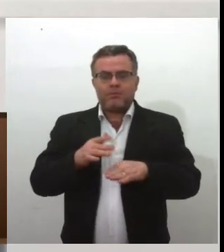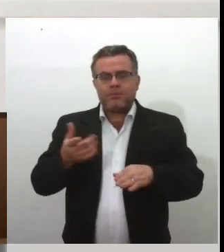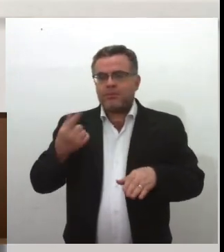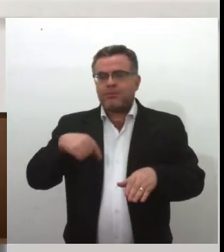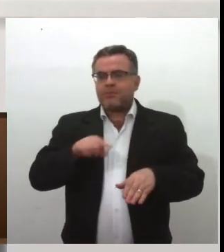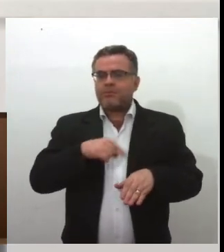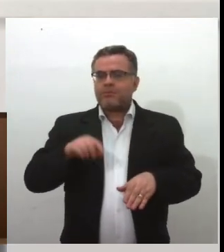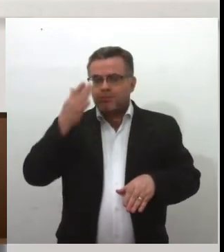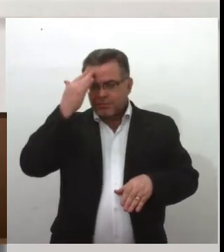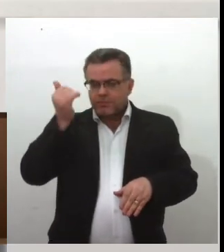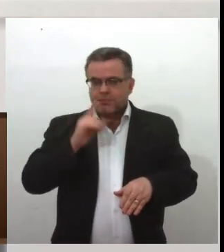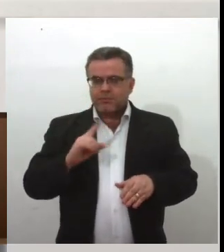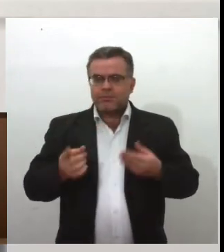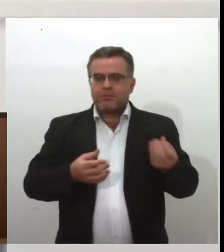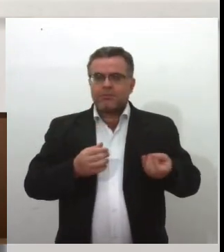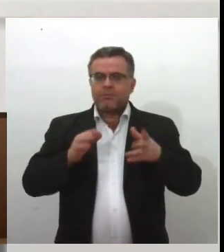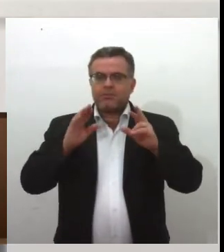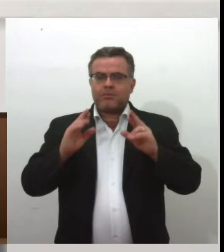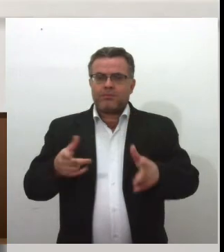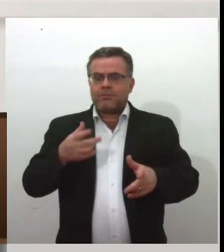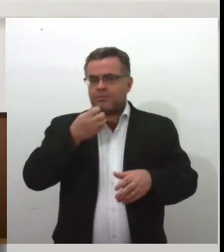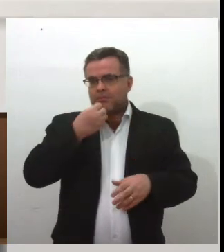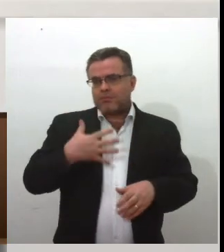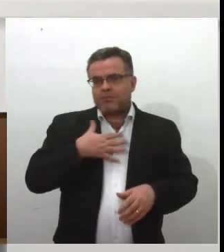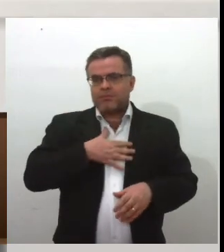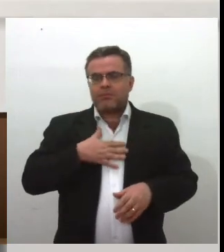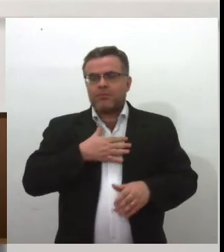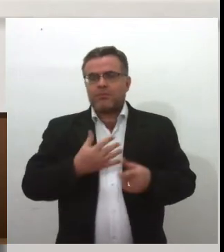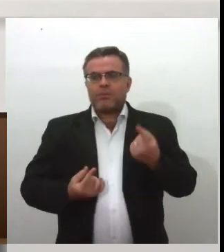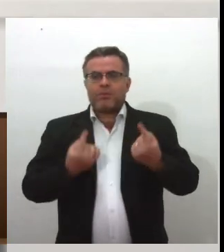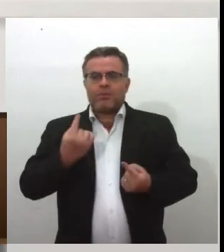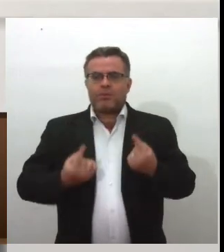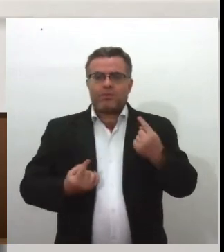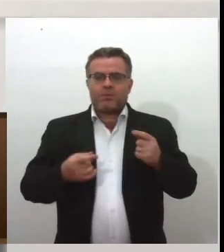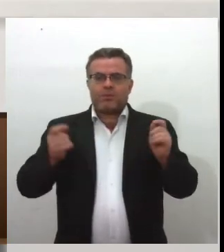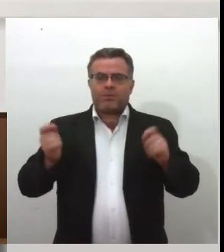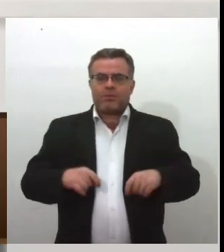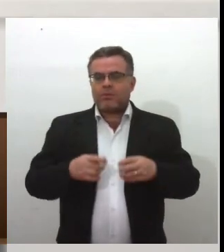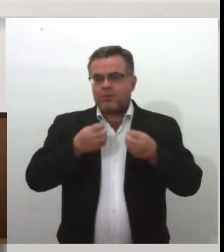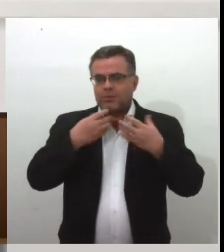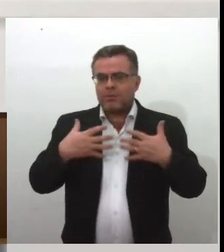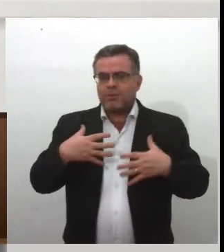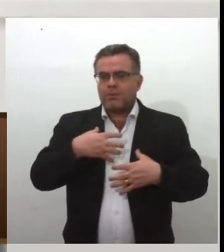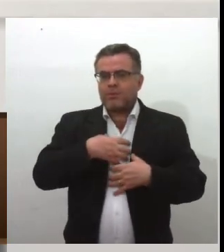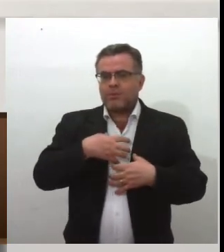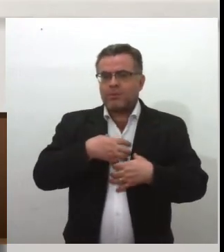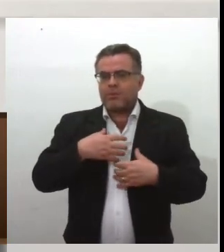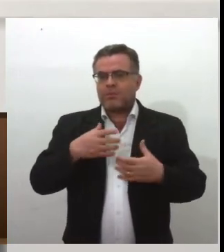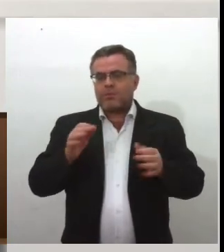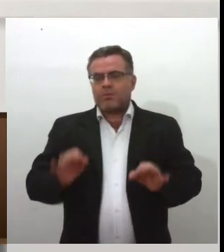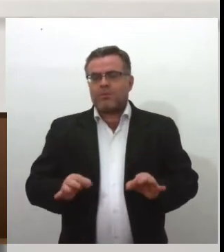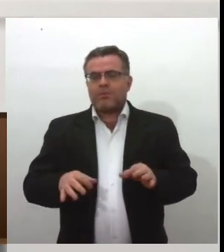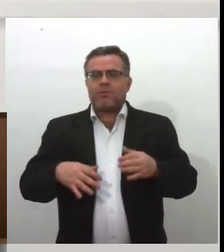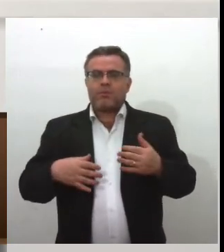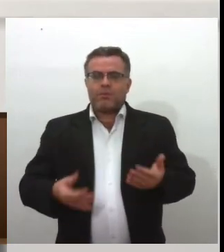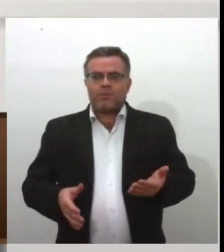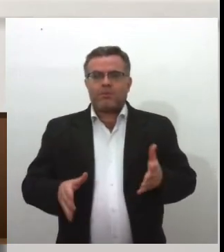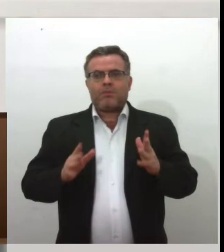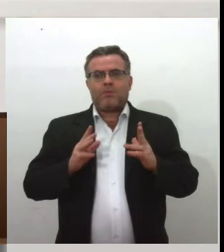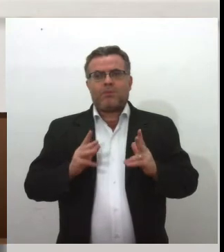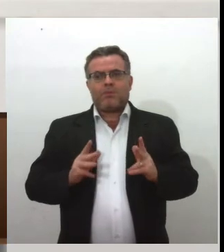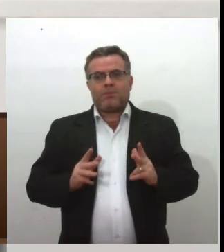naquele momento ele não sabe distinguir bem que sensação é aquela, mas é uma sensação boa do toque. Então, essa questão da